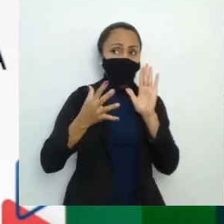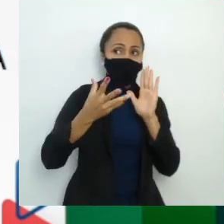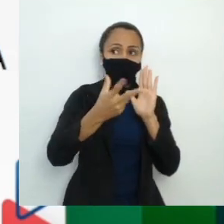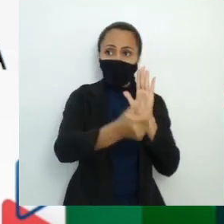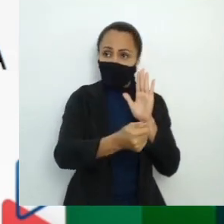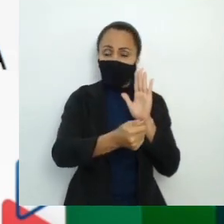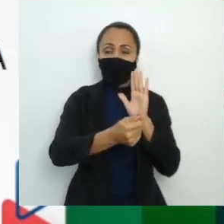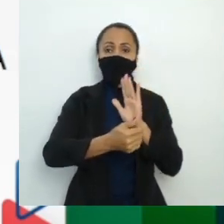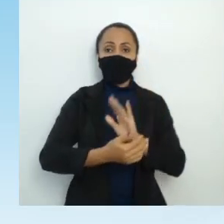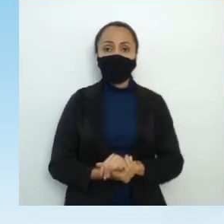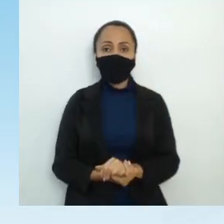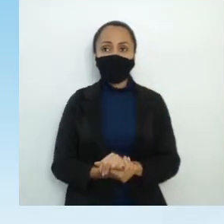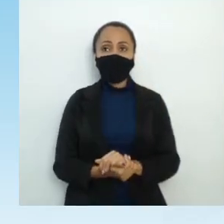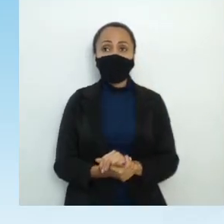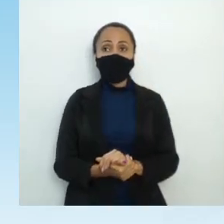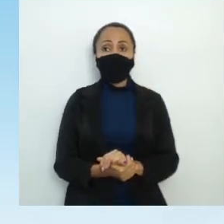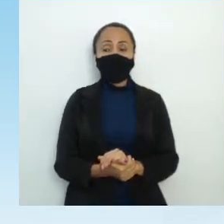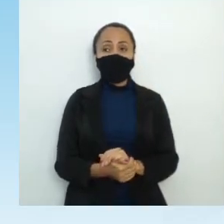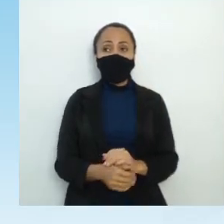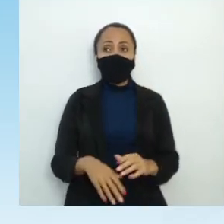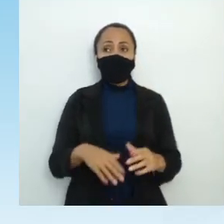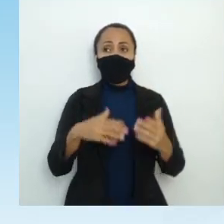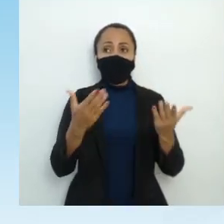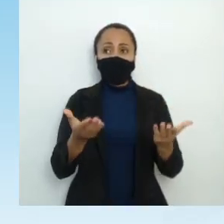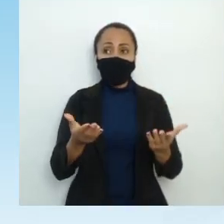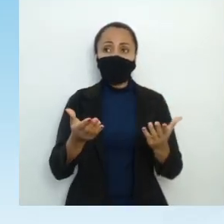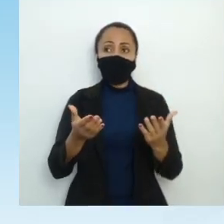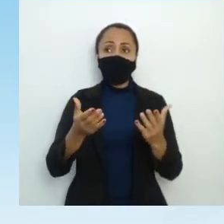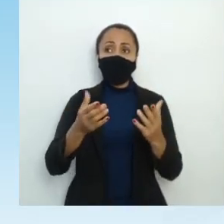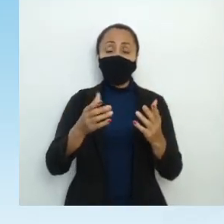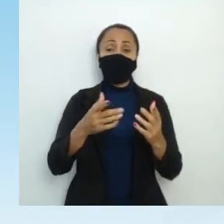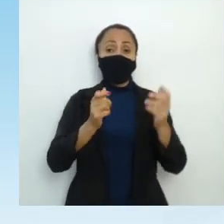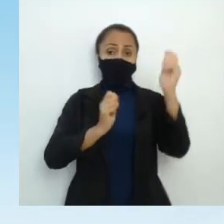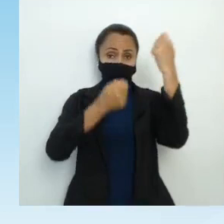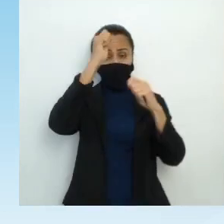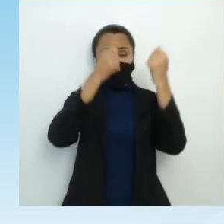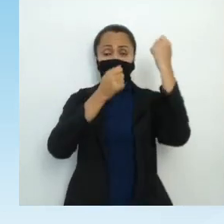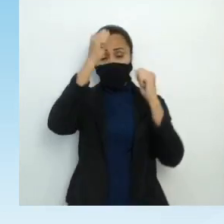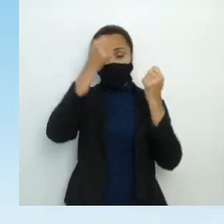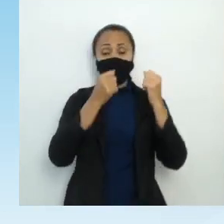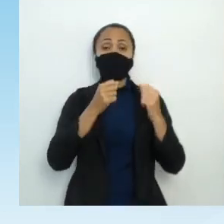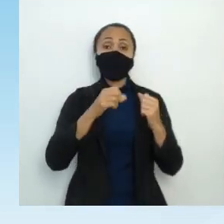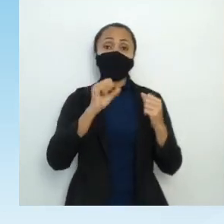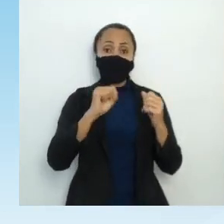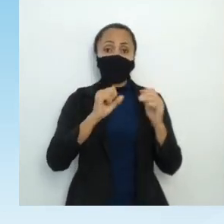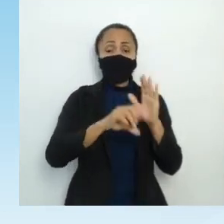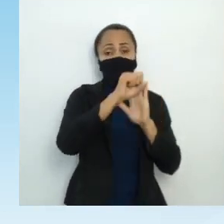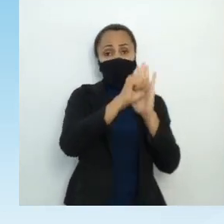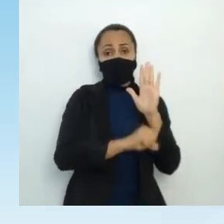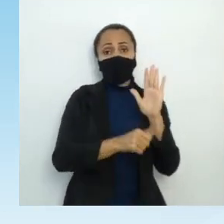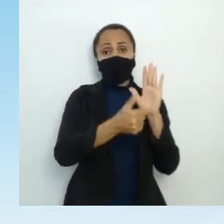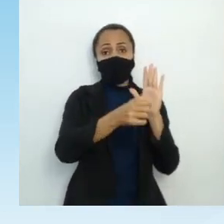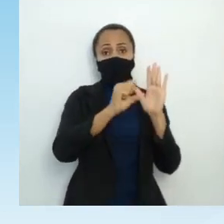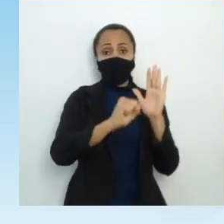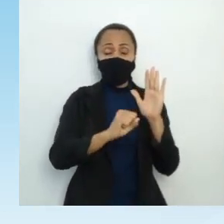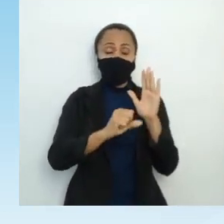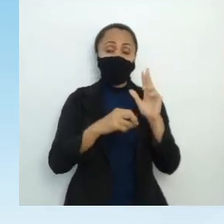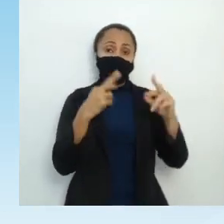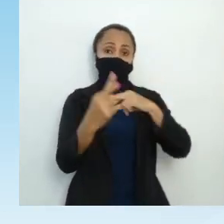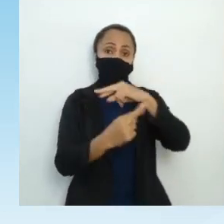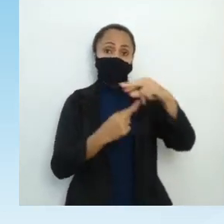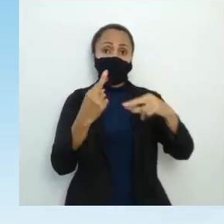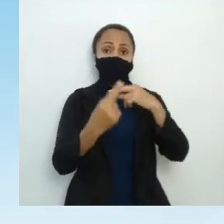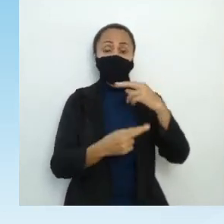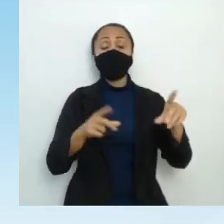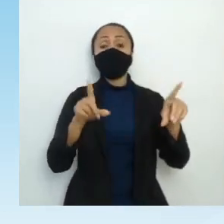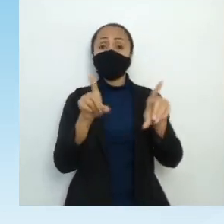claro, com uma ressalva, a puritana é gloriosa não, mas a industrial sim, século XVIII. A Revolução Francesa e a independência dos Estados Unidos também século